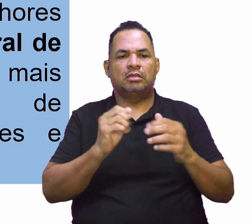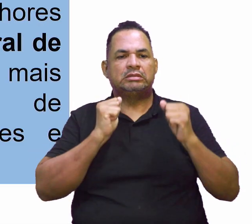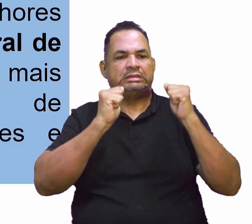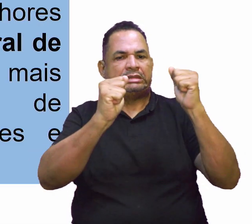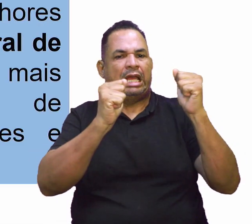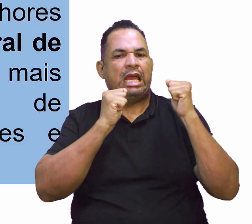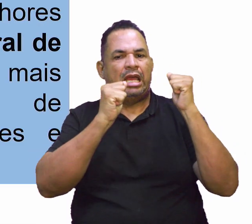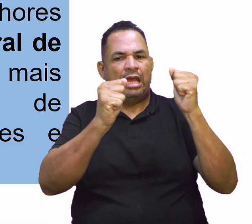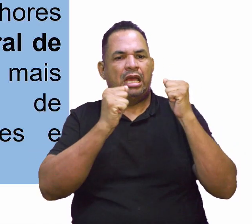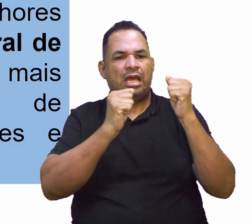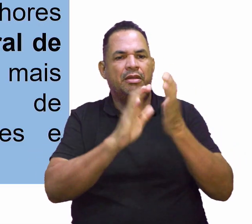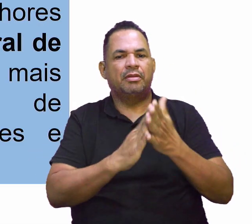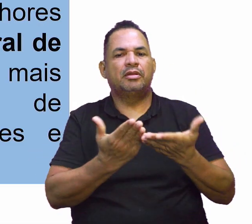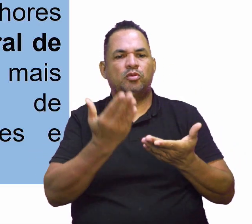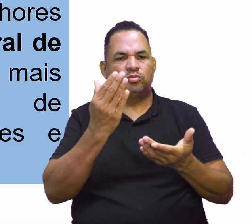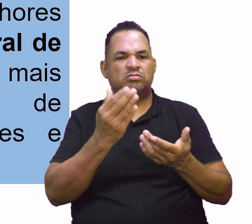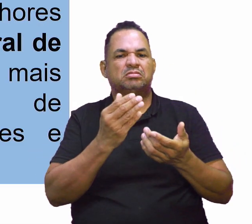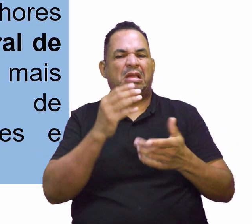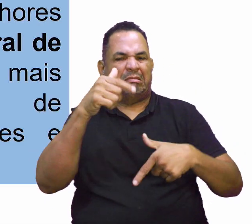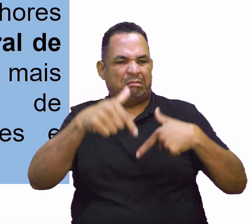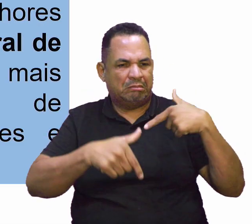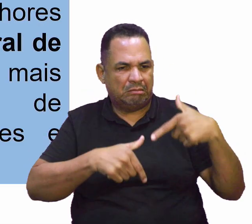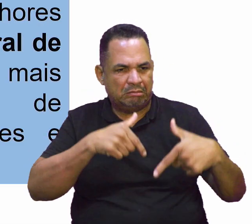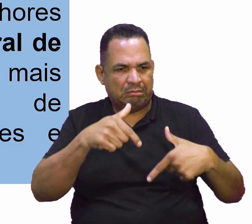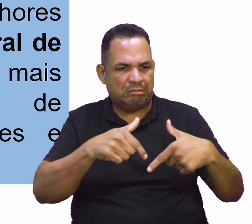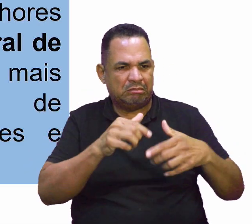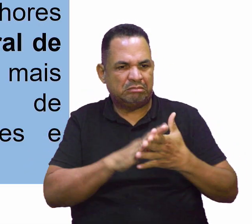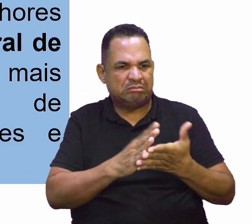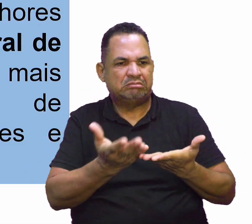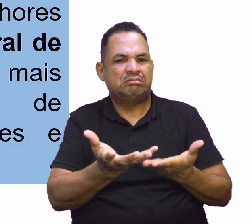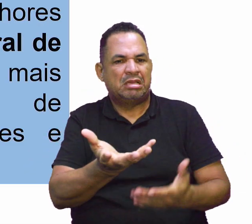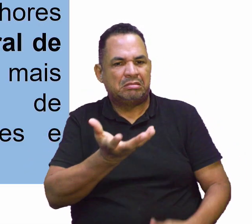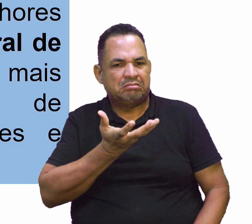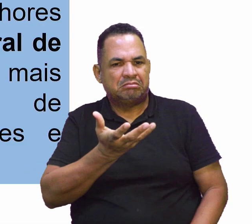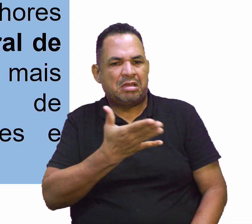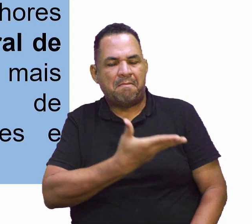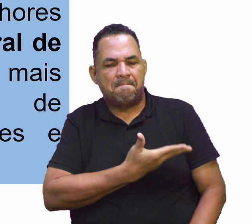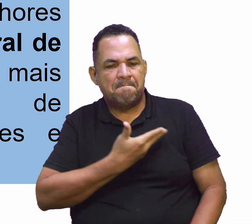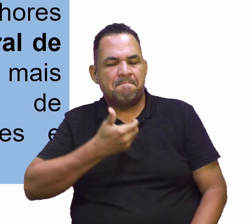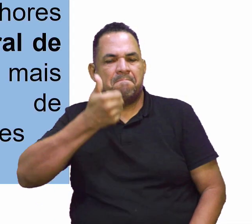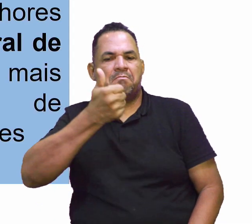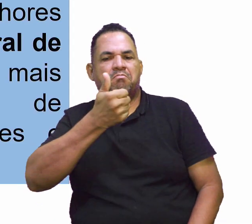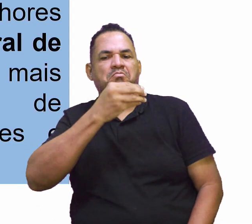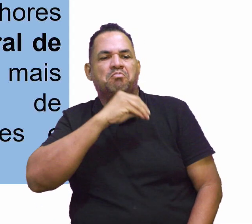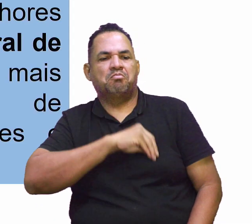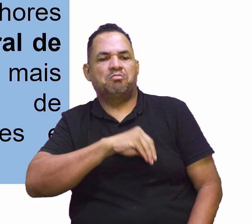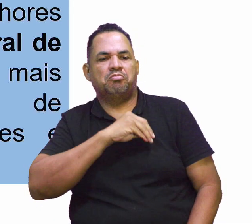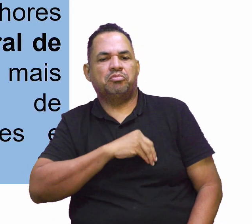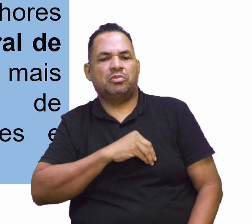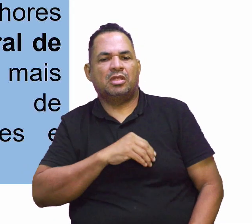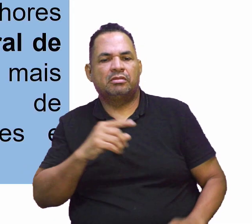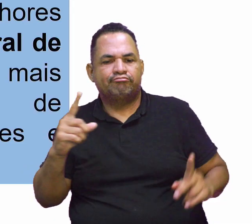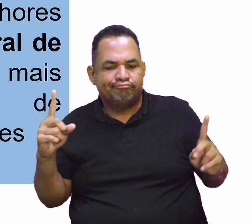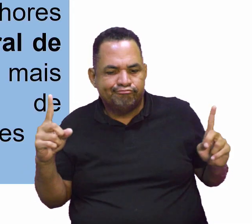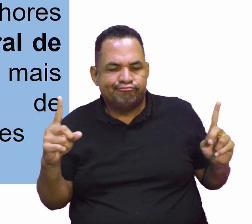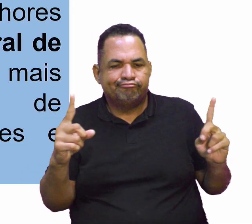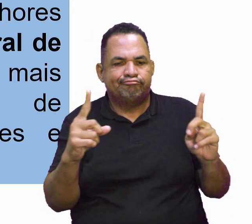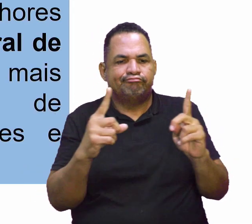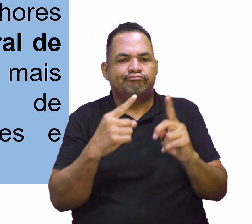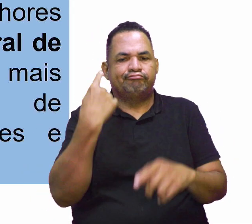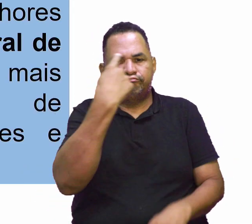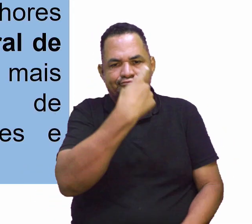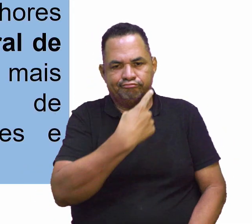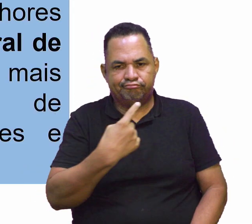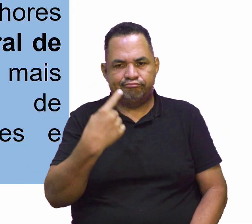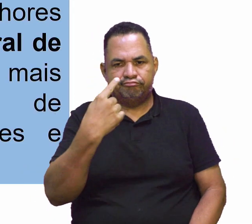luta dos trabalhadores. Eles reivindicavam melhores salários, redução da jornada de trabalho,